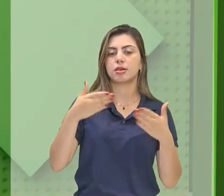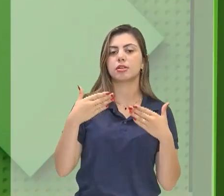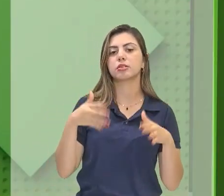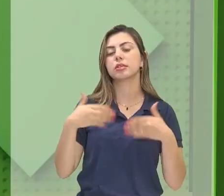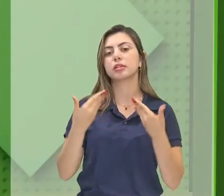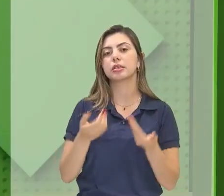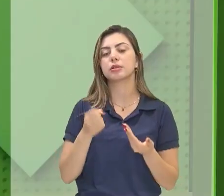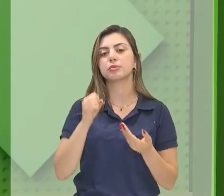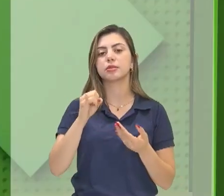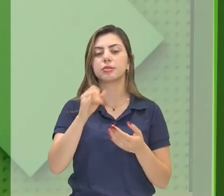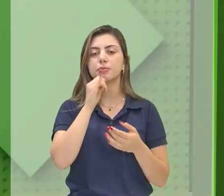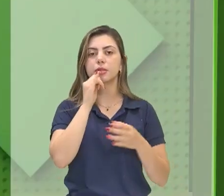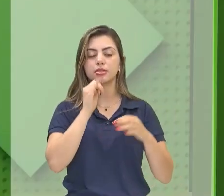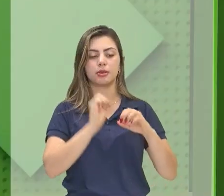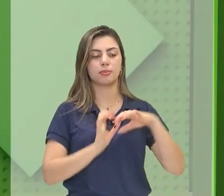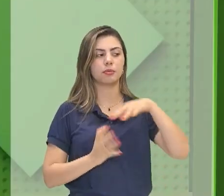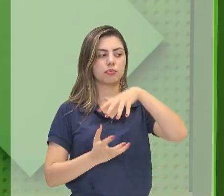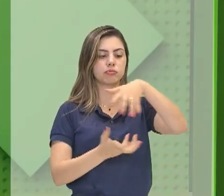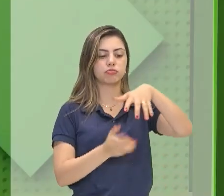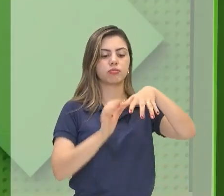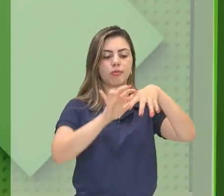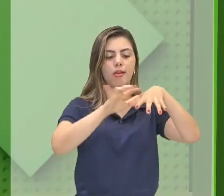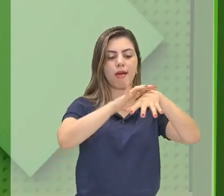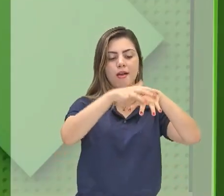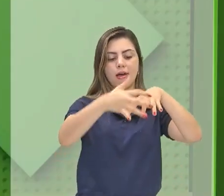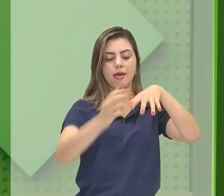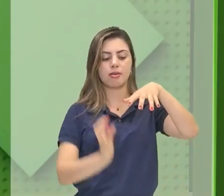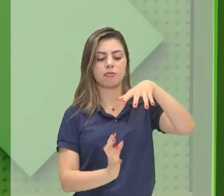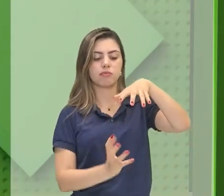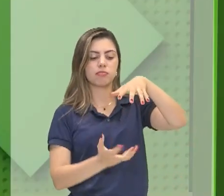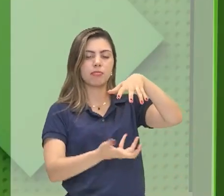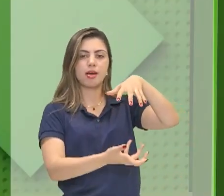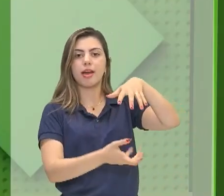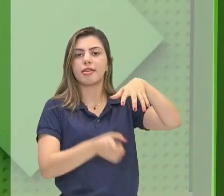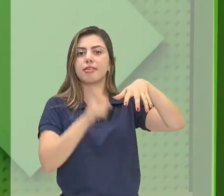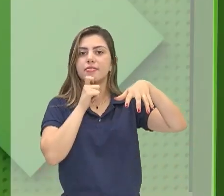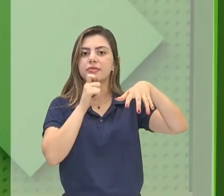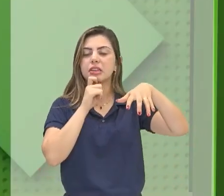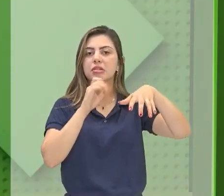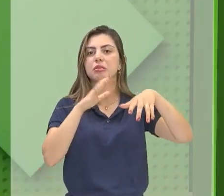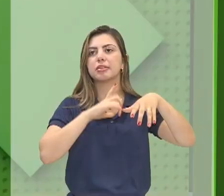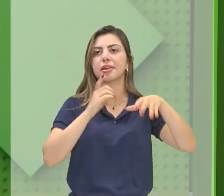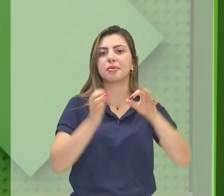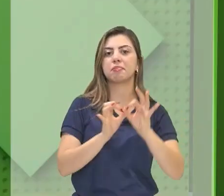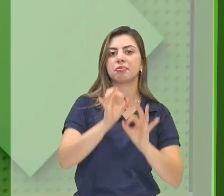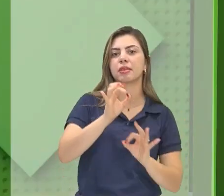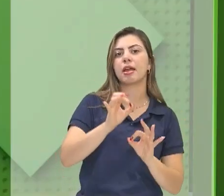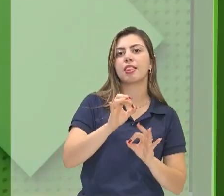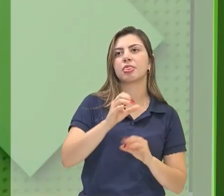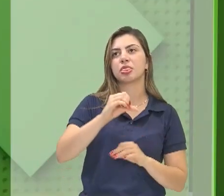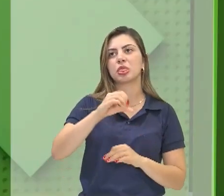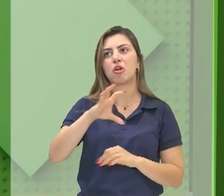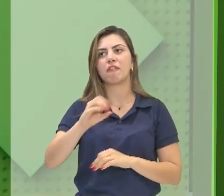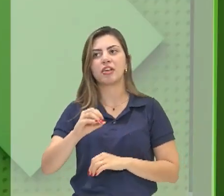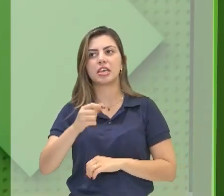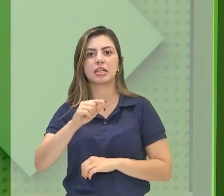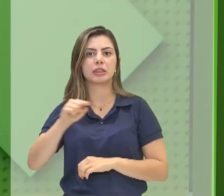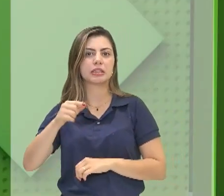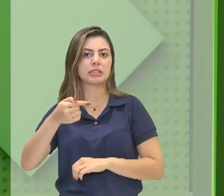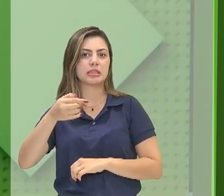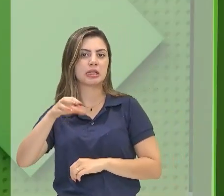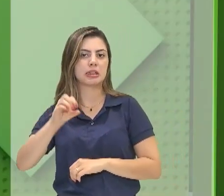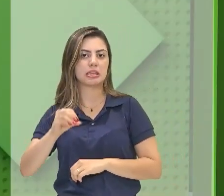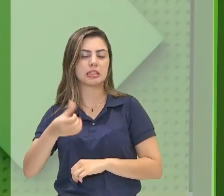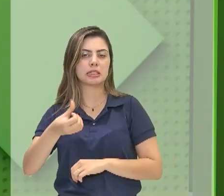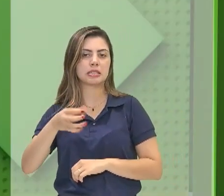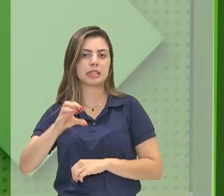das zonas glaciais, que nós vamos ter a latitude máxima 90, ali próximo 70, 60, quanto